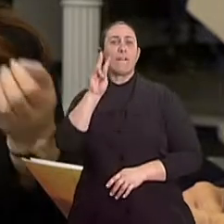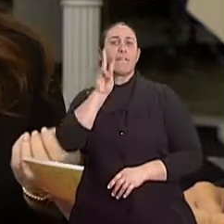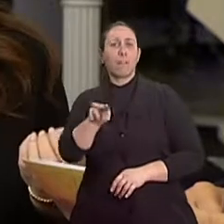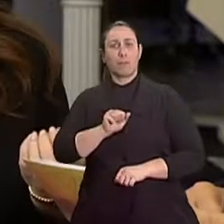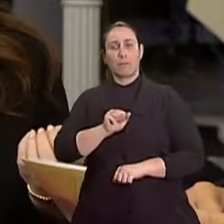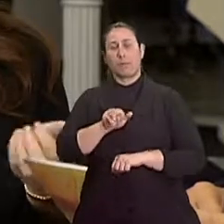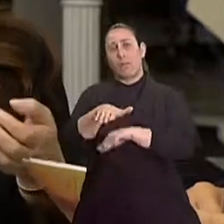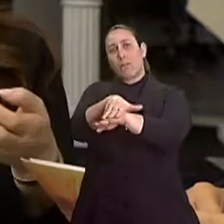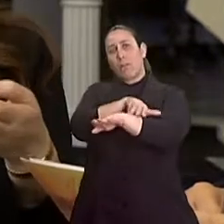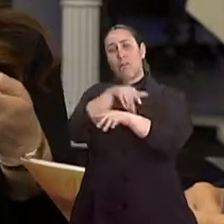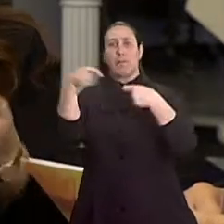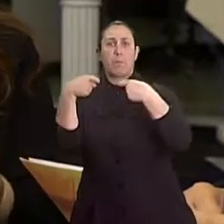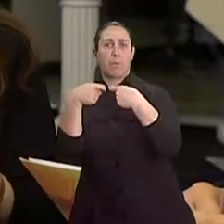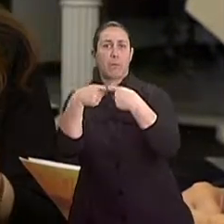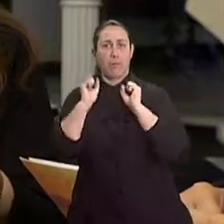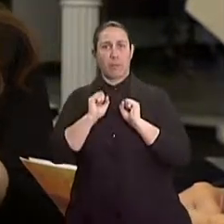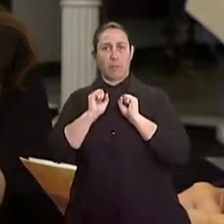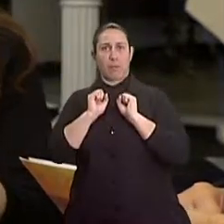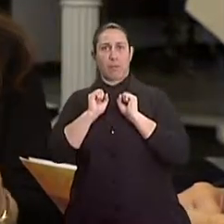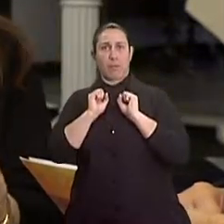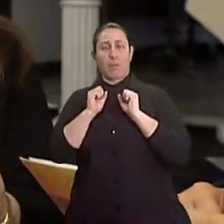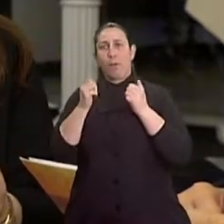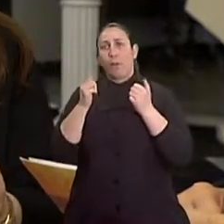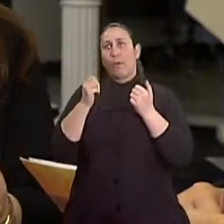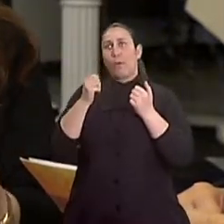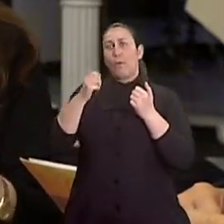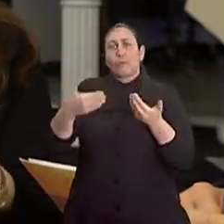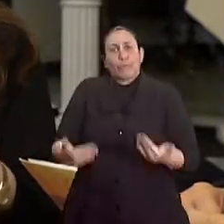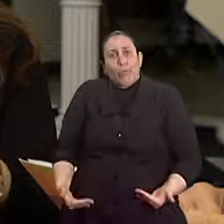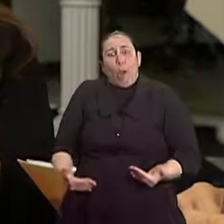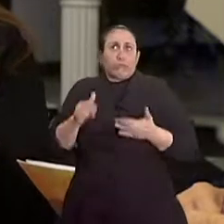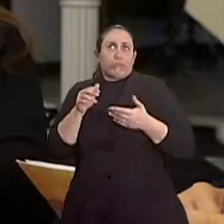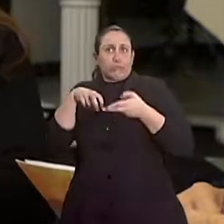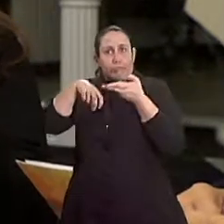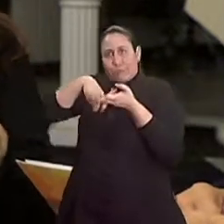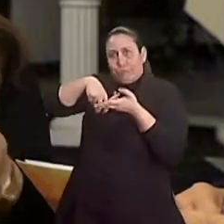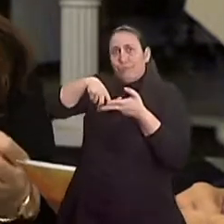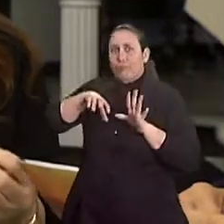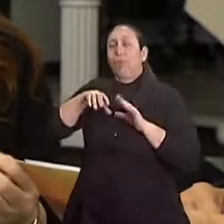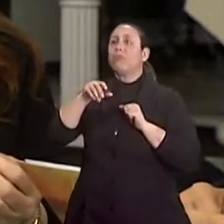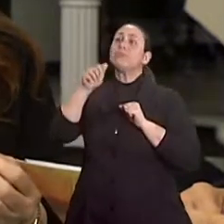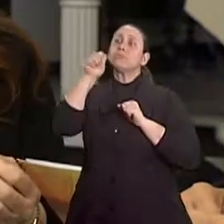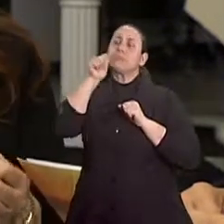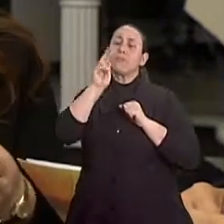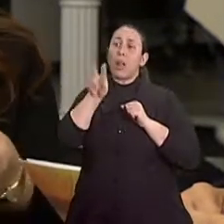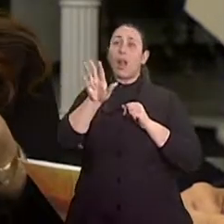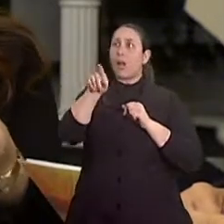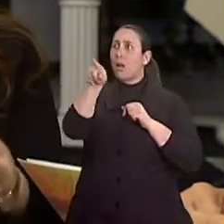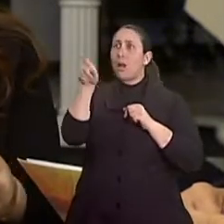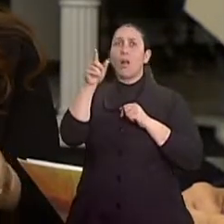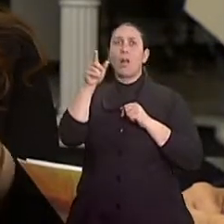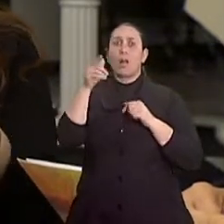de shorts, magrinha, ela quer botar. Ela veste 48, 50, ela